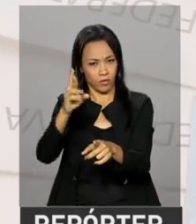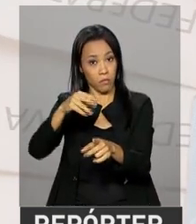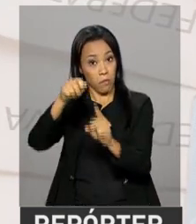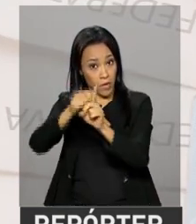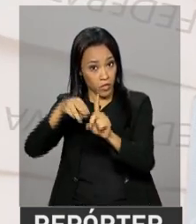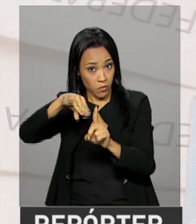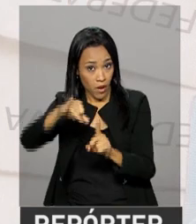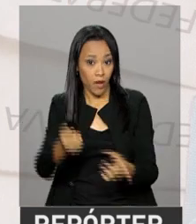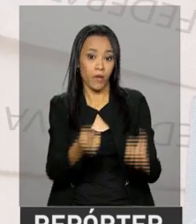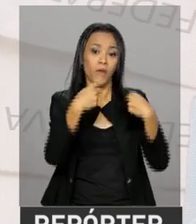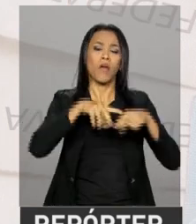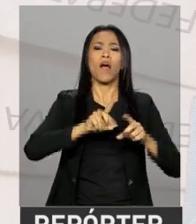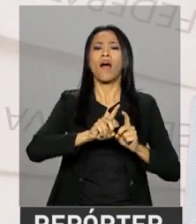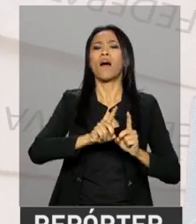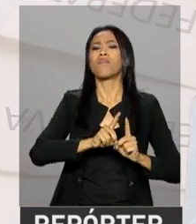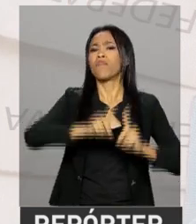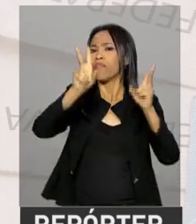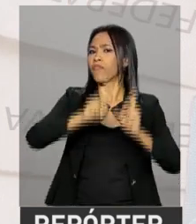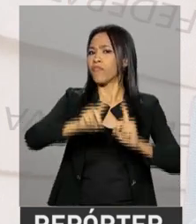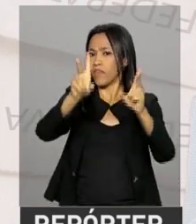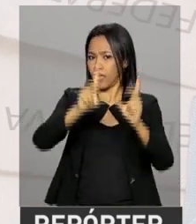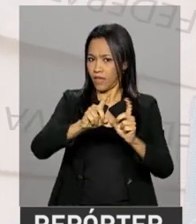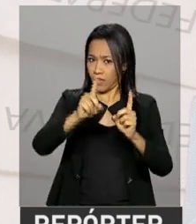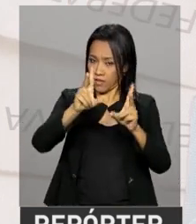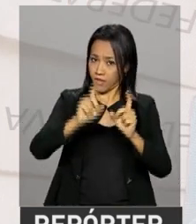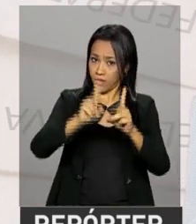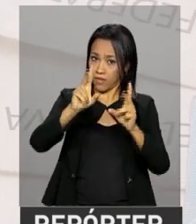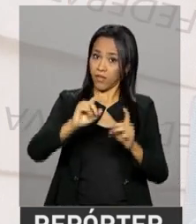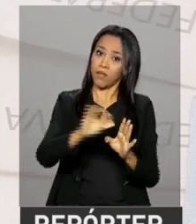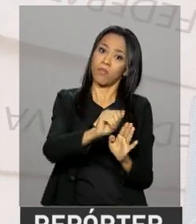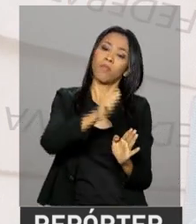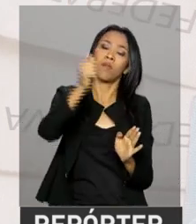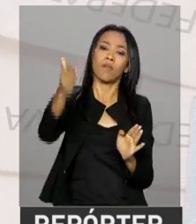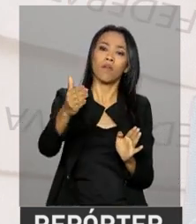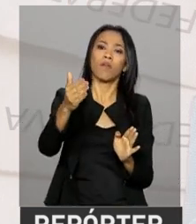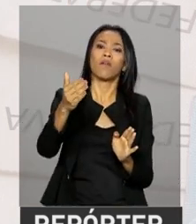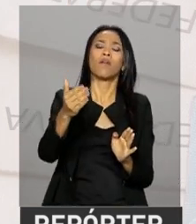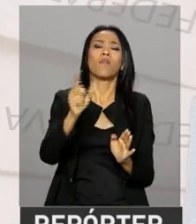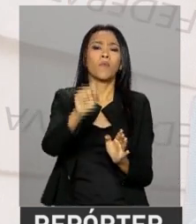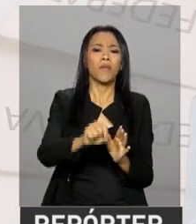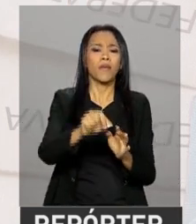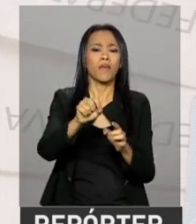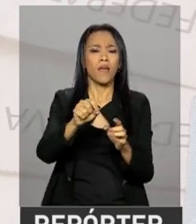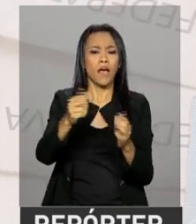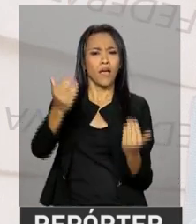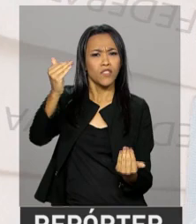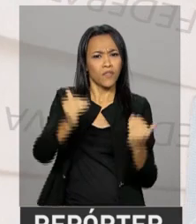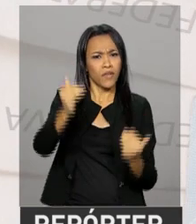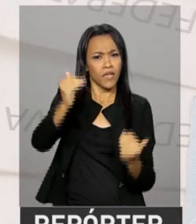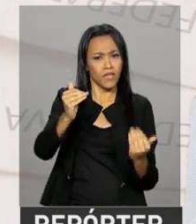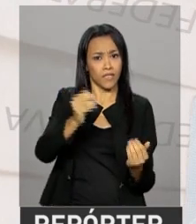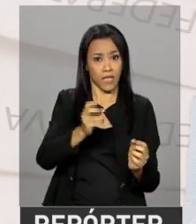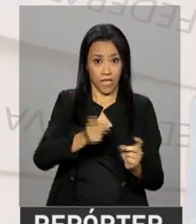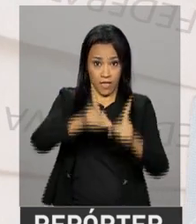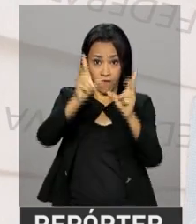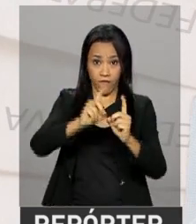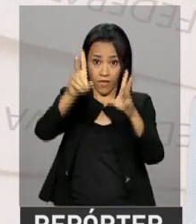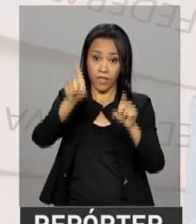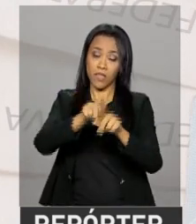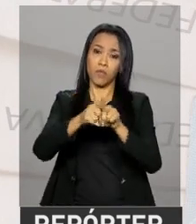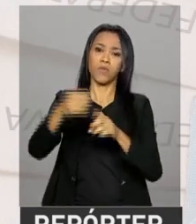importações ficaram em 12 bilhões e 100 bilhões de dólares a diferença entre as exportações e importações